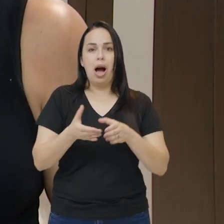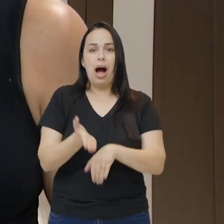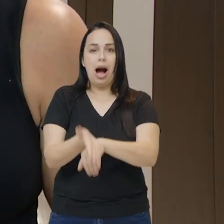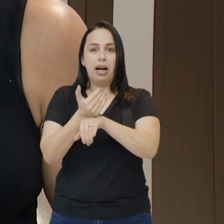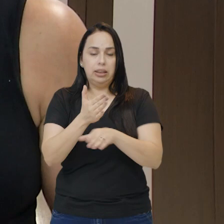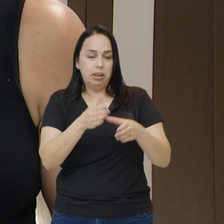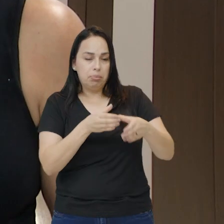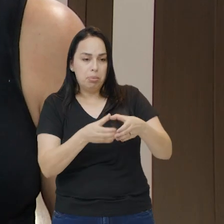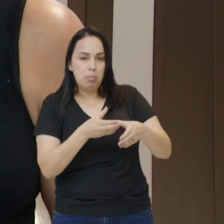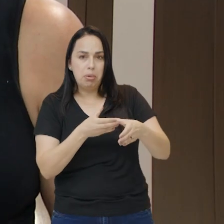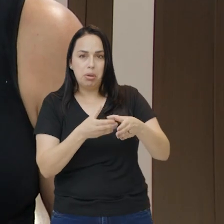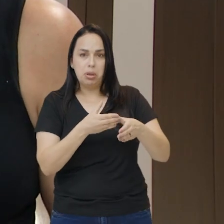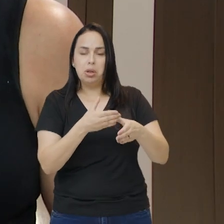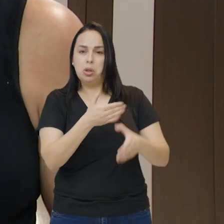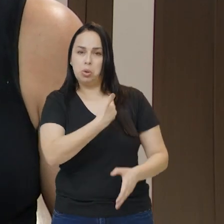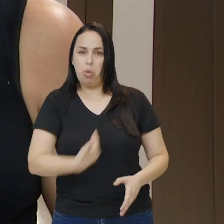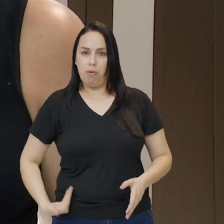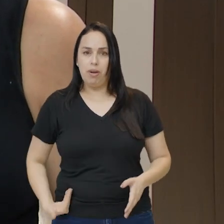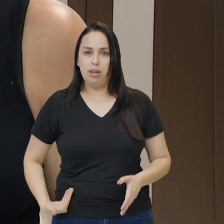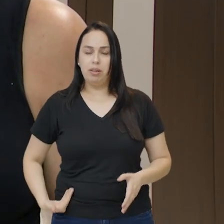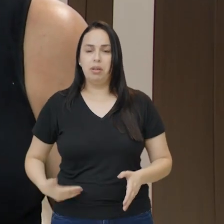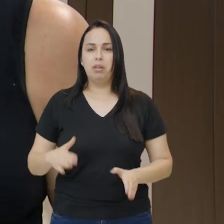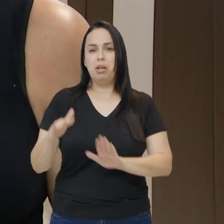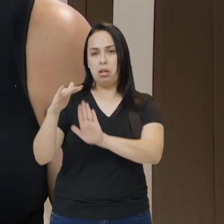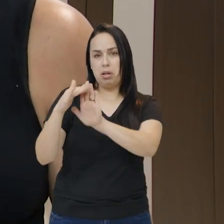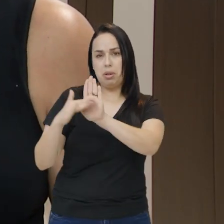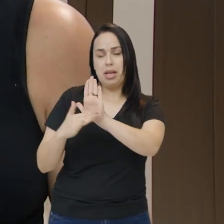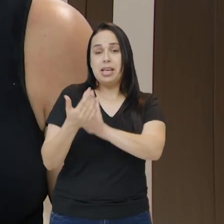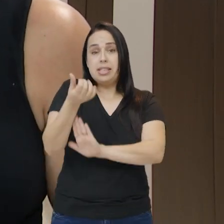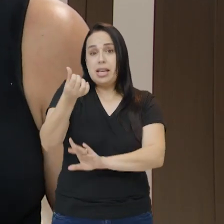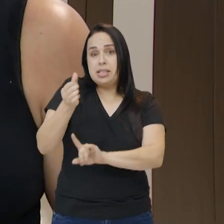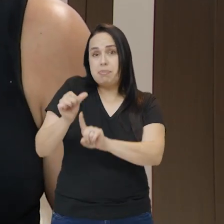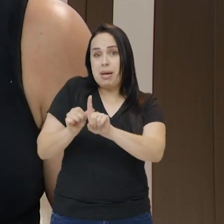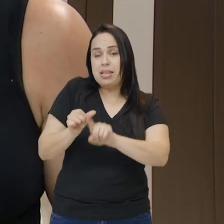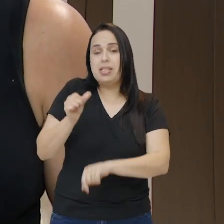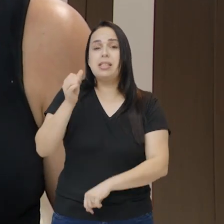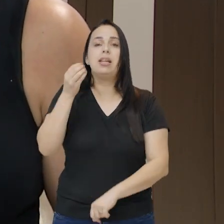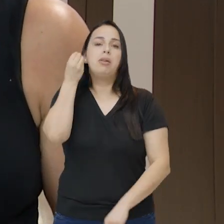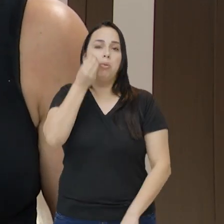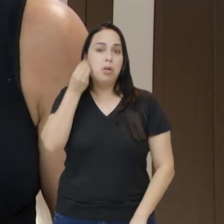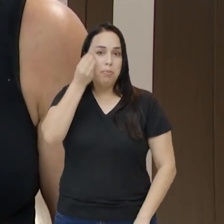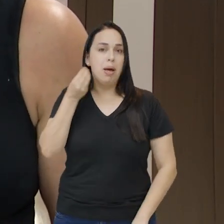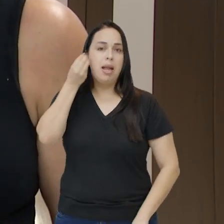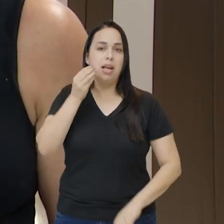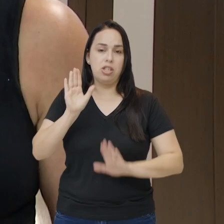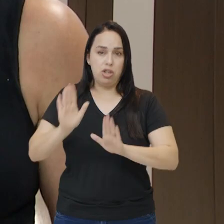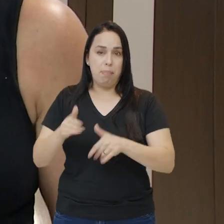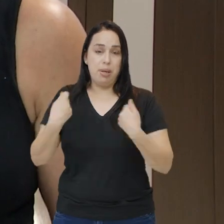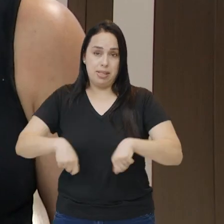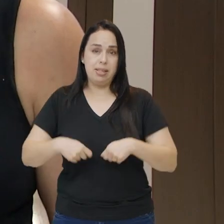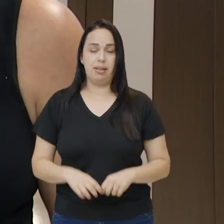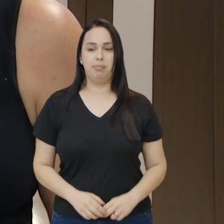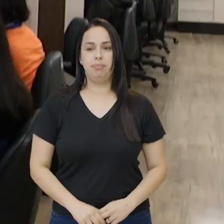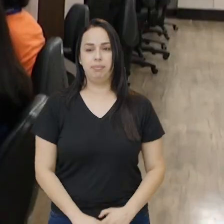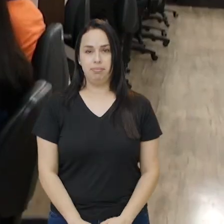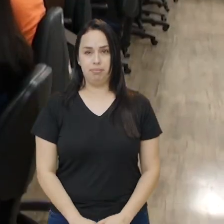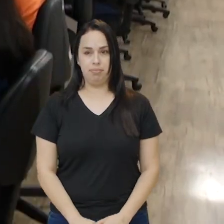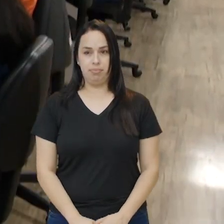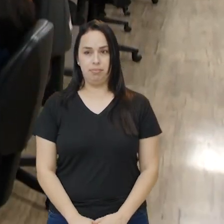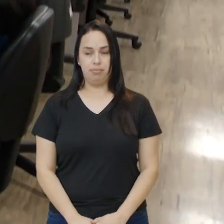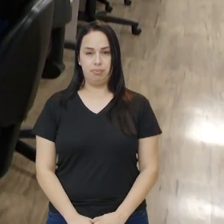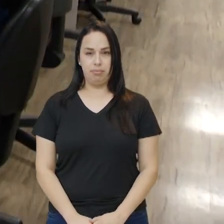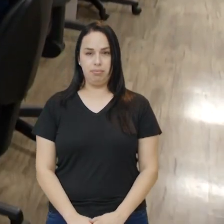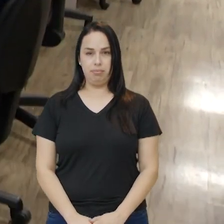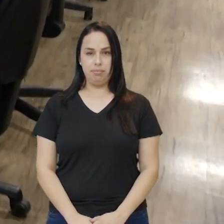né? Eles deveriam preencher algum requisito, que é no mínimo ter trabalhado 6 meses em algum call center da cidade.